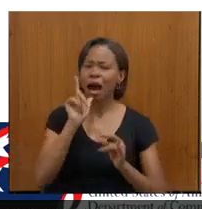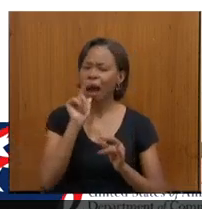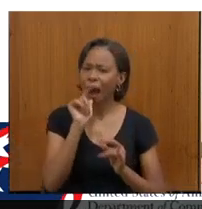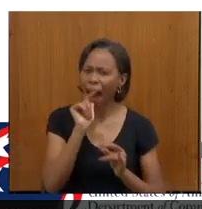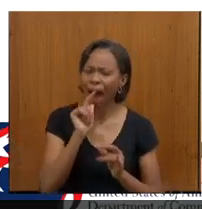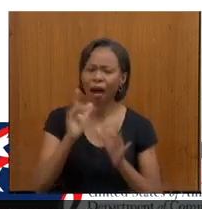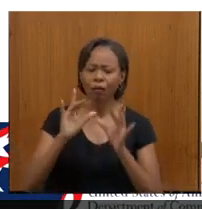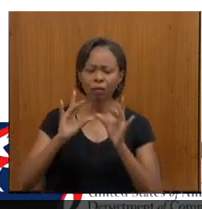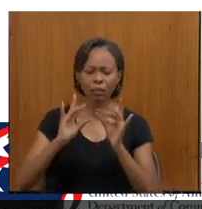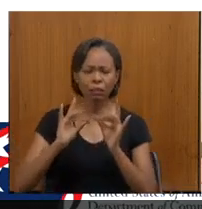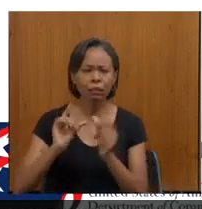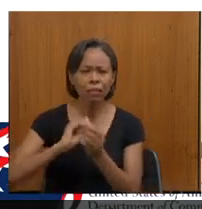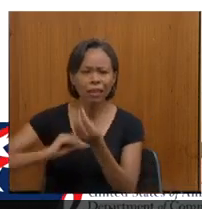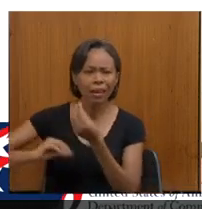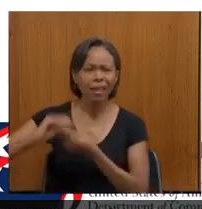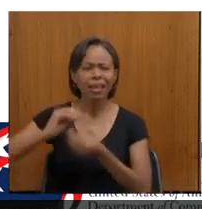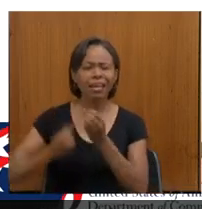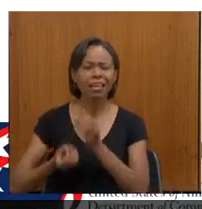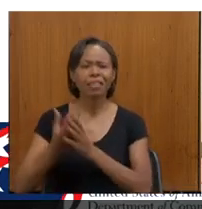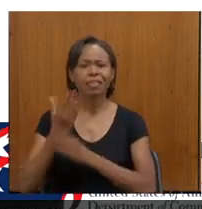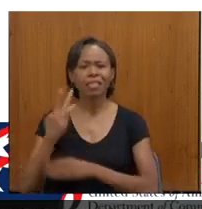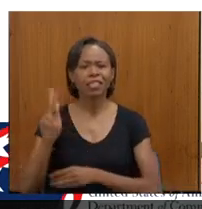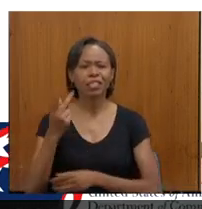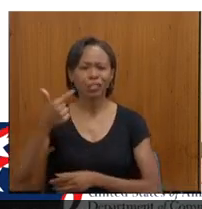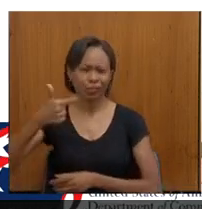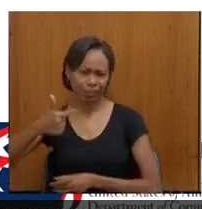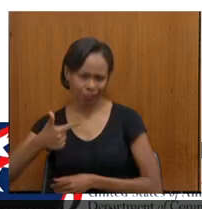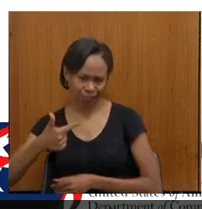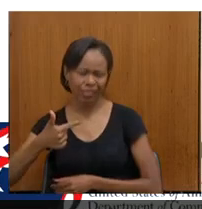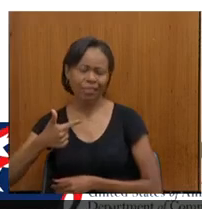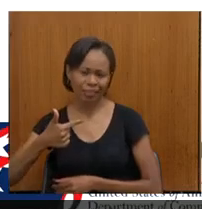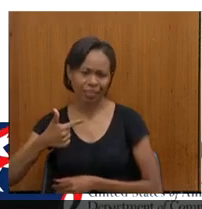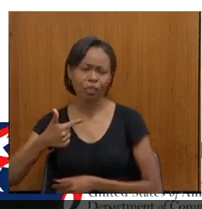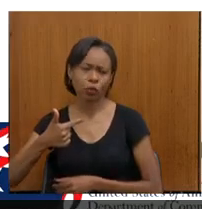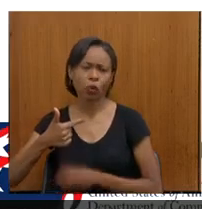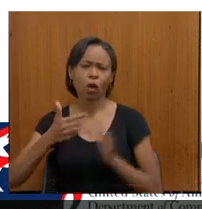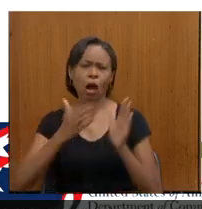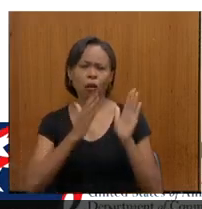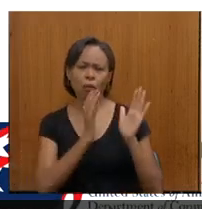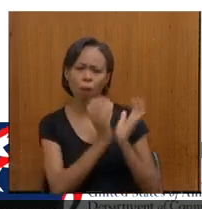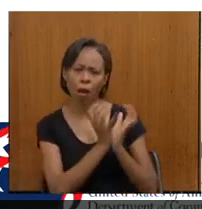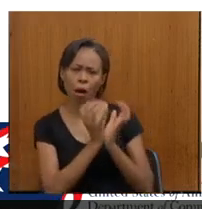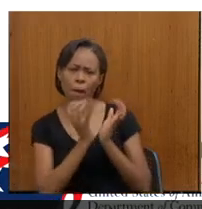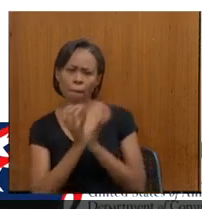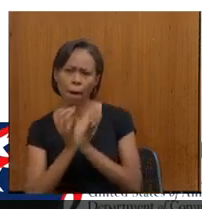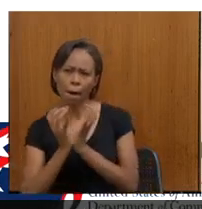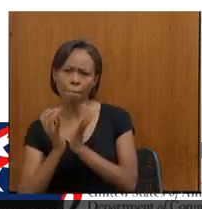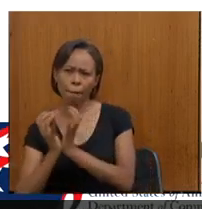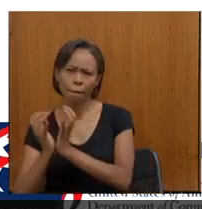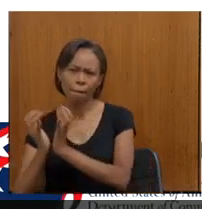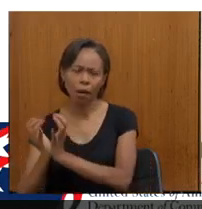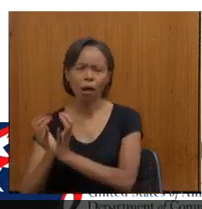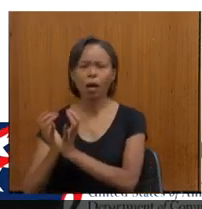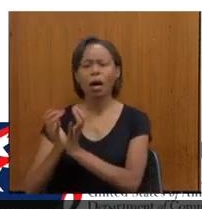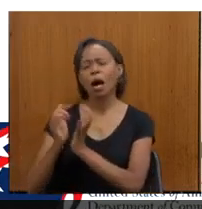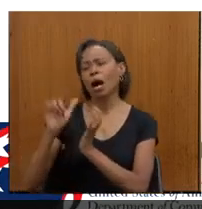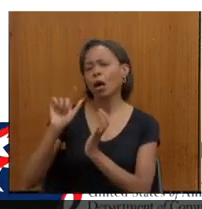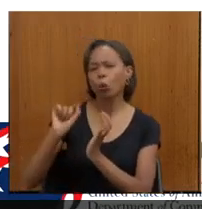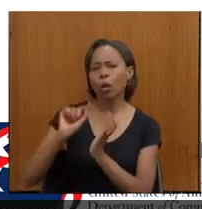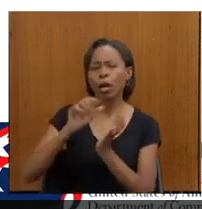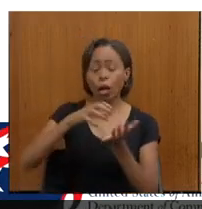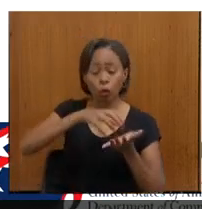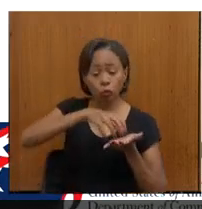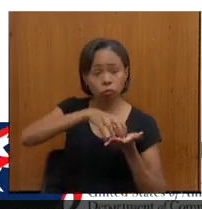hidrogênio hidrogênio pode ter tem nenhuma transformação seguir na cadeia e seus e atrás de um transporte